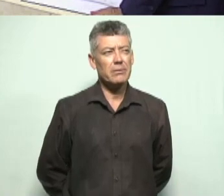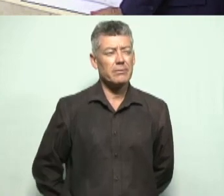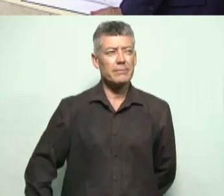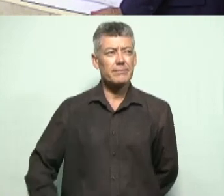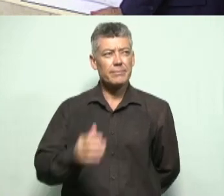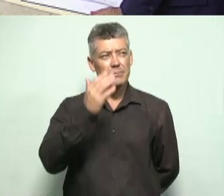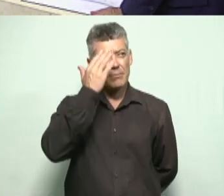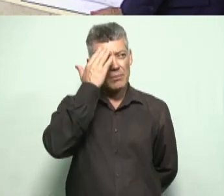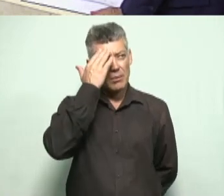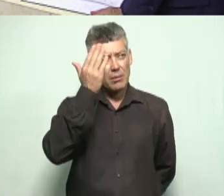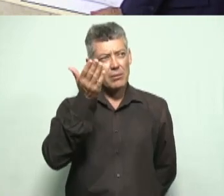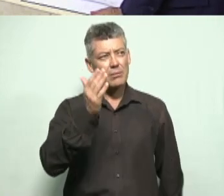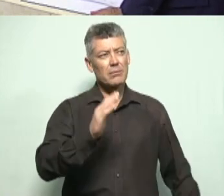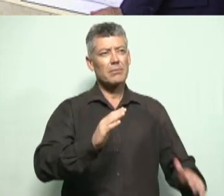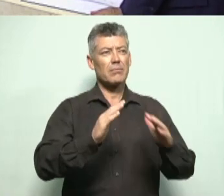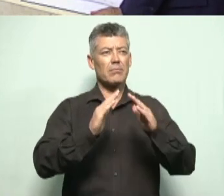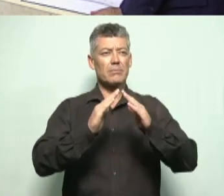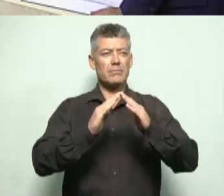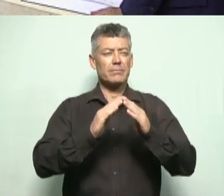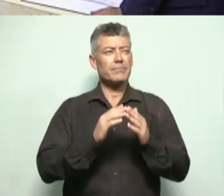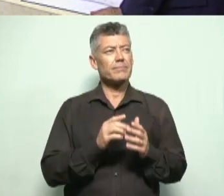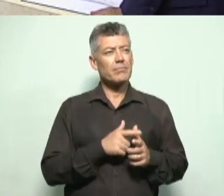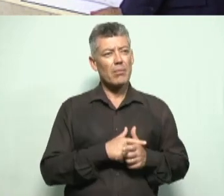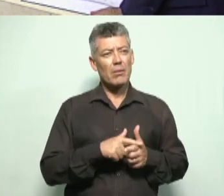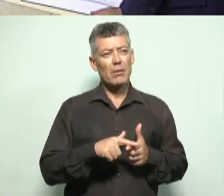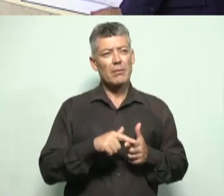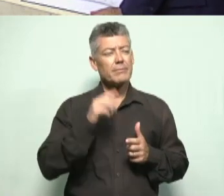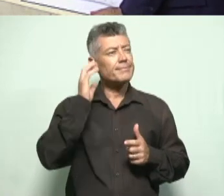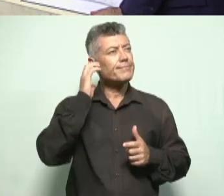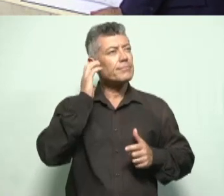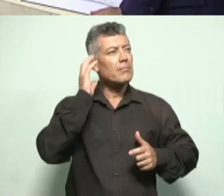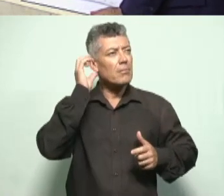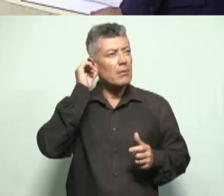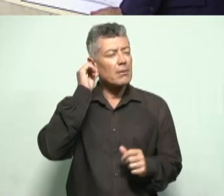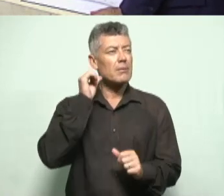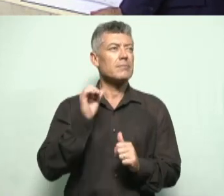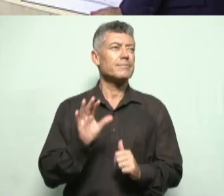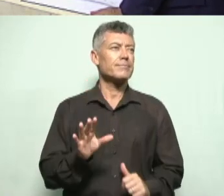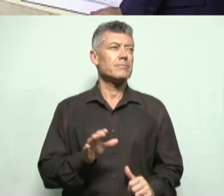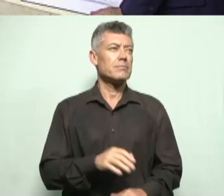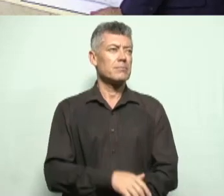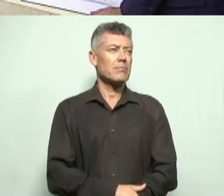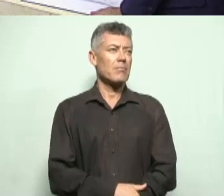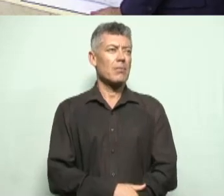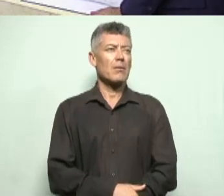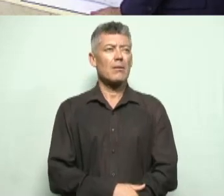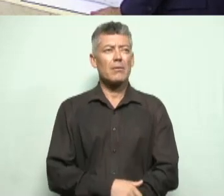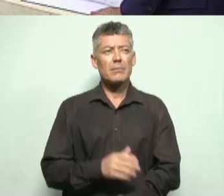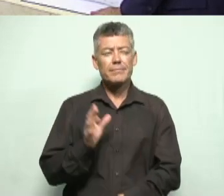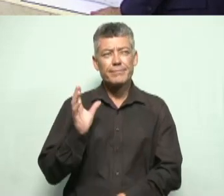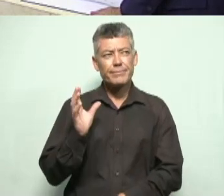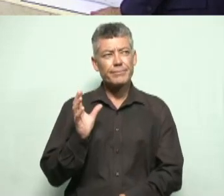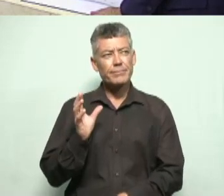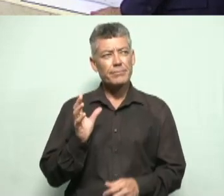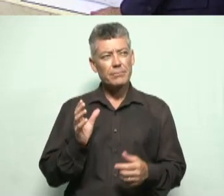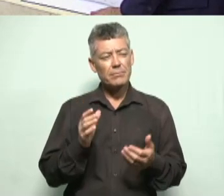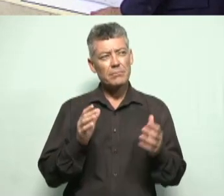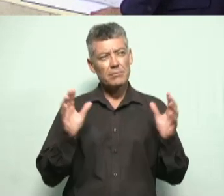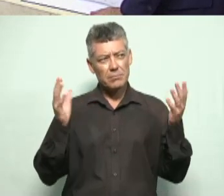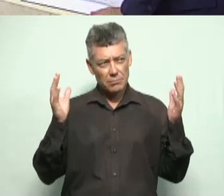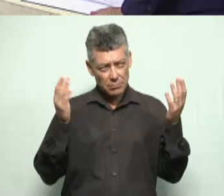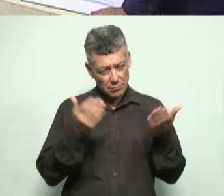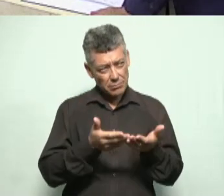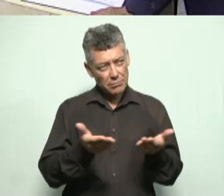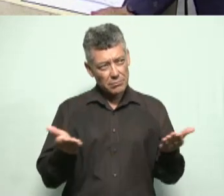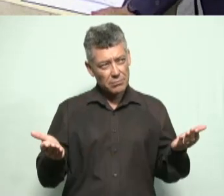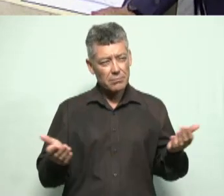Obrigada. Quem está em casa, aqui teve um problemazinho de som, mas já foi restabelecido. Então, eu quero aqui saudar todos os senhores e